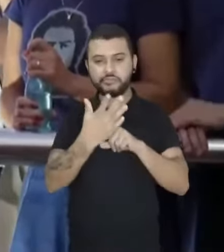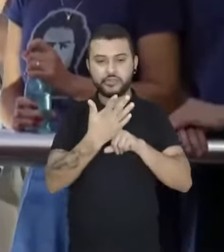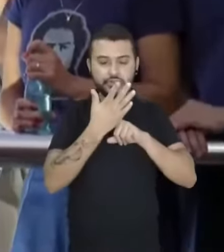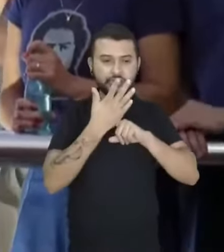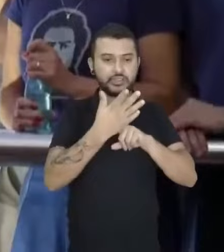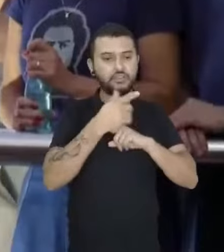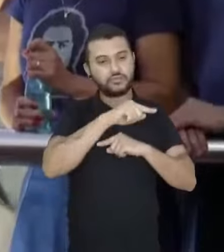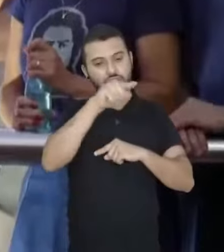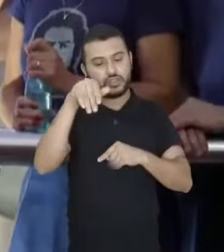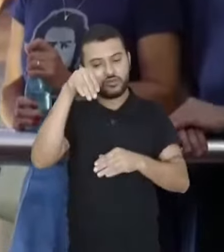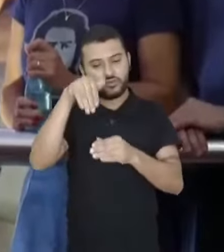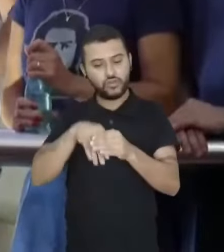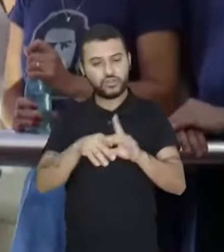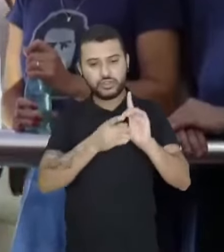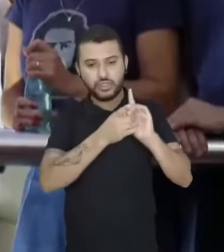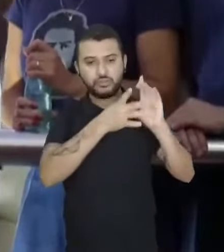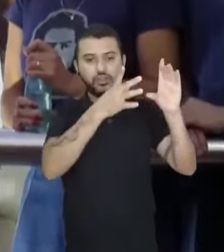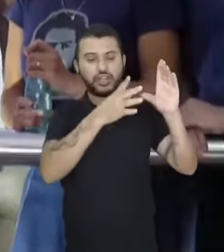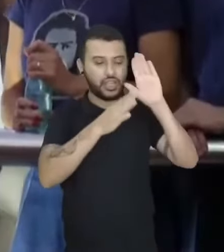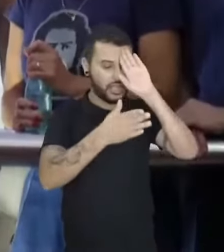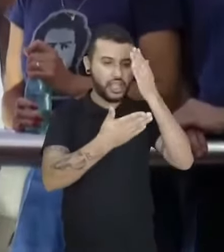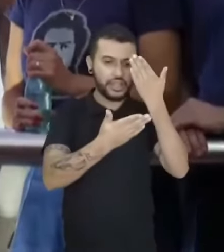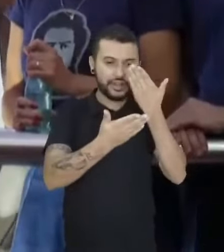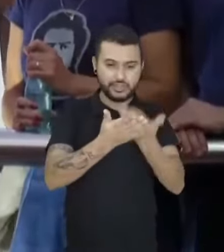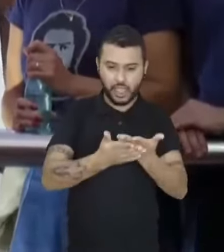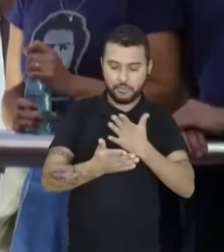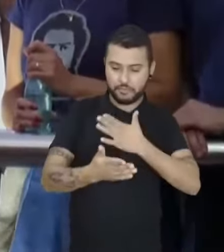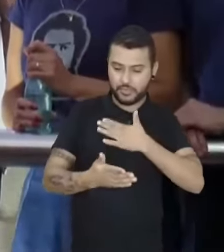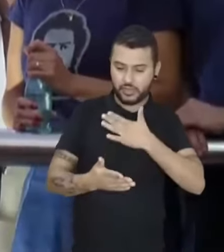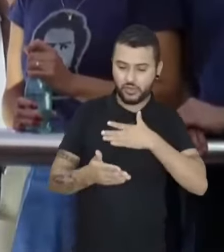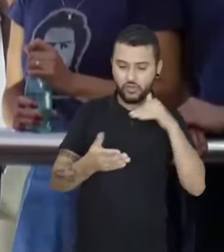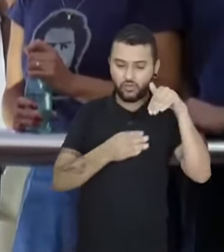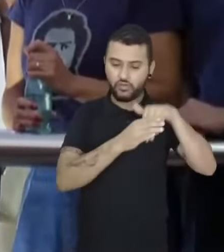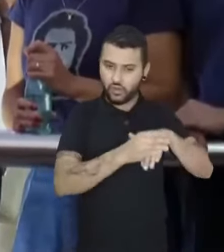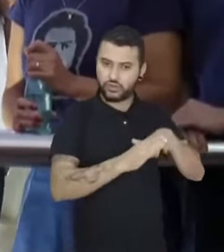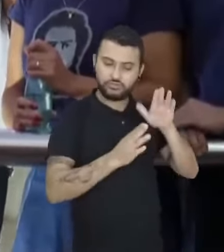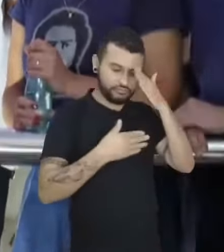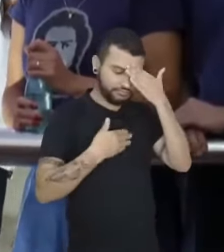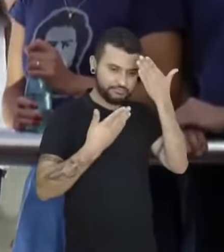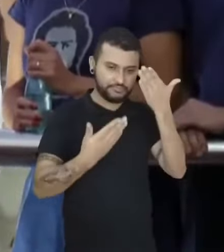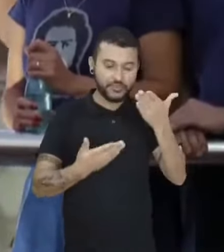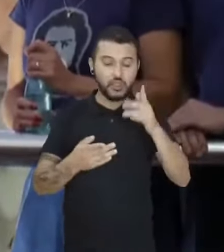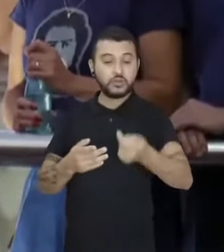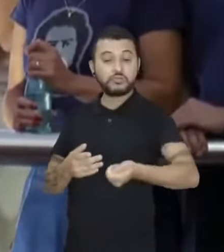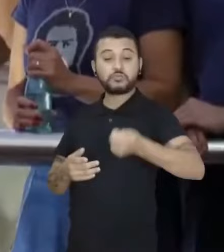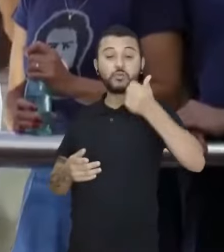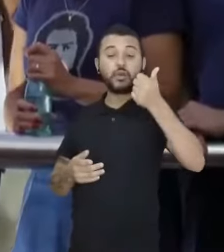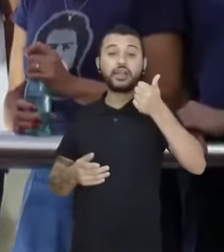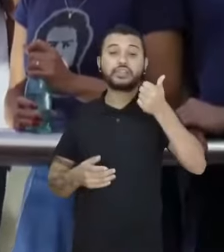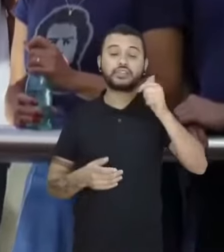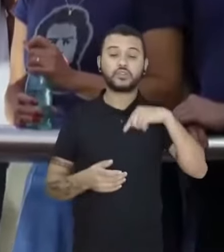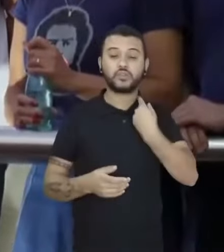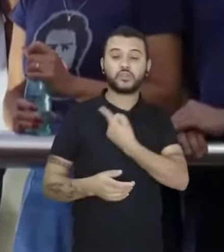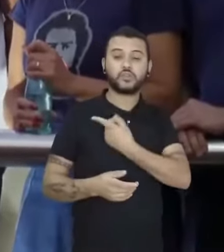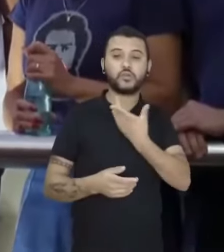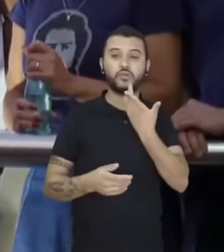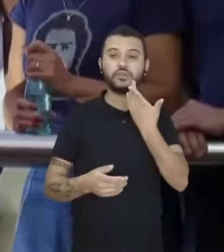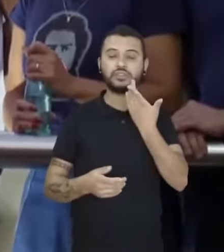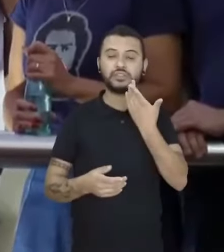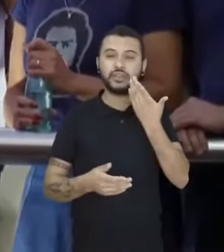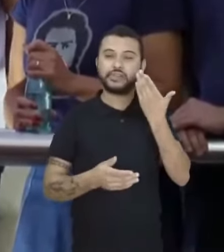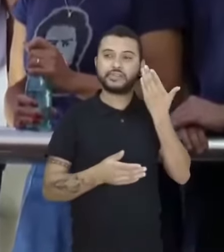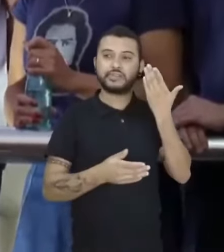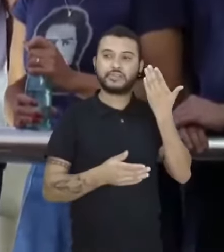de vocês e à confiança que vocês depositaram em mim. Quase que a gente quer no primeiro